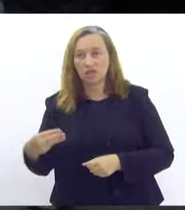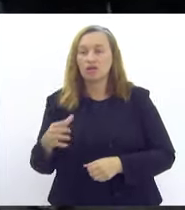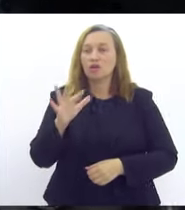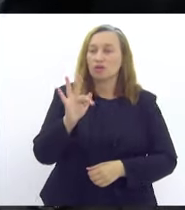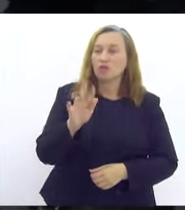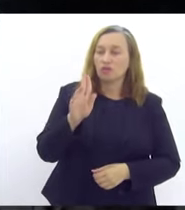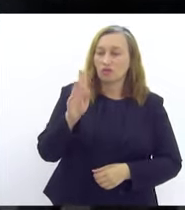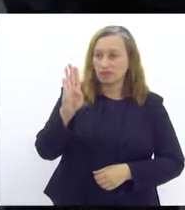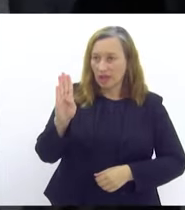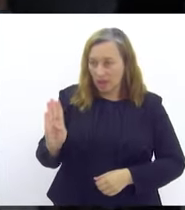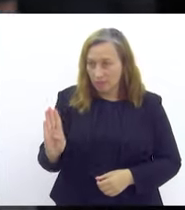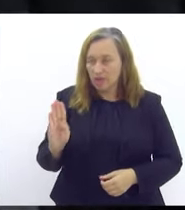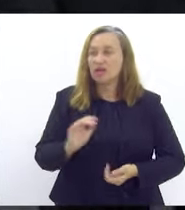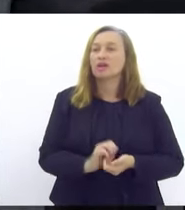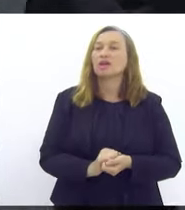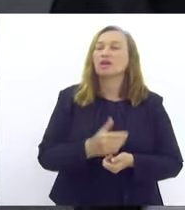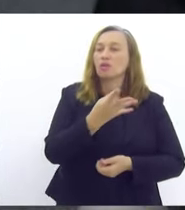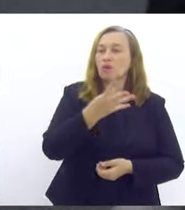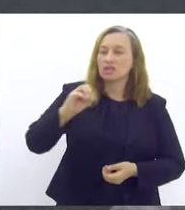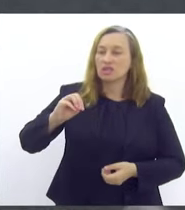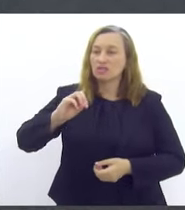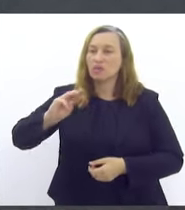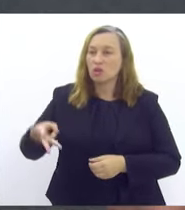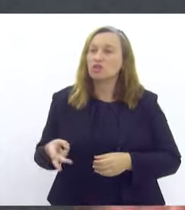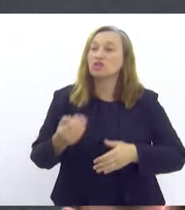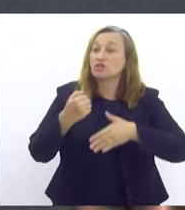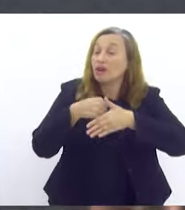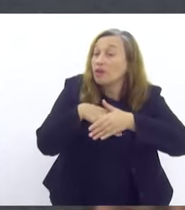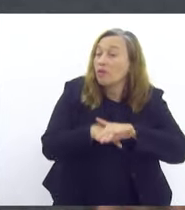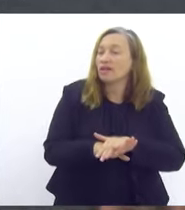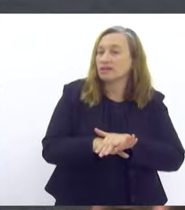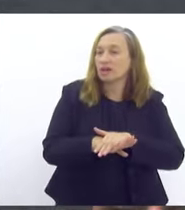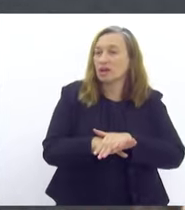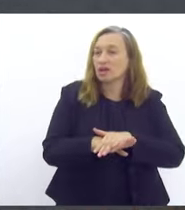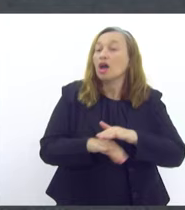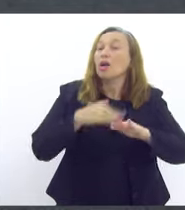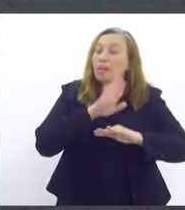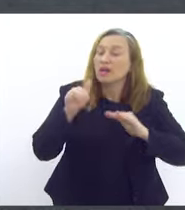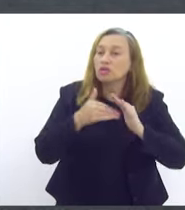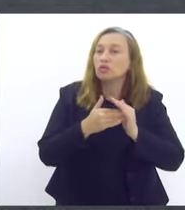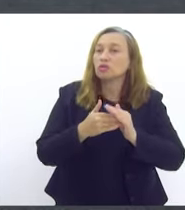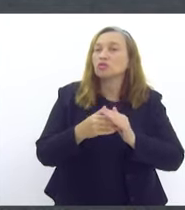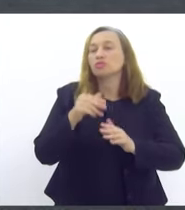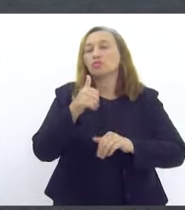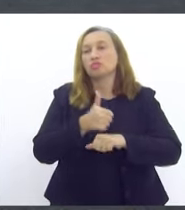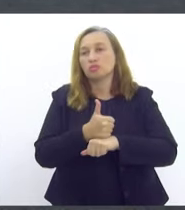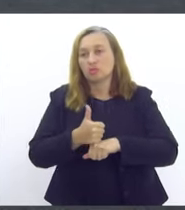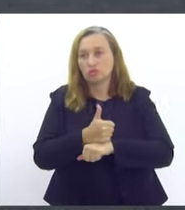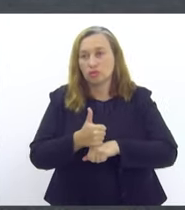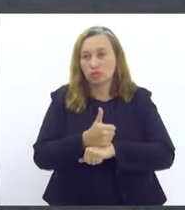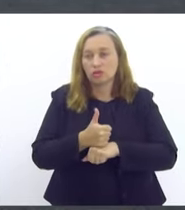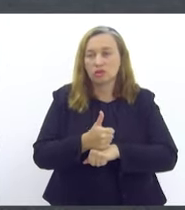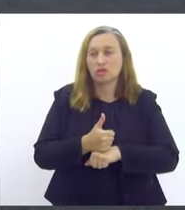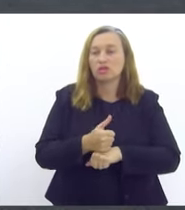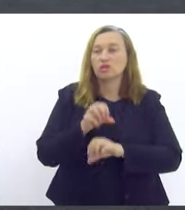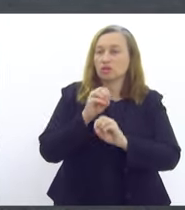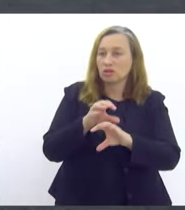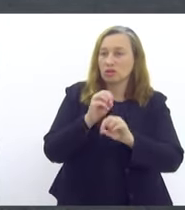cerca de 400 milhões de reais que vão sobrar. É para todos os profissionais de educação,